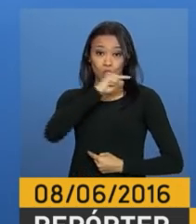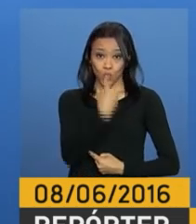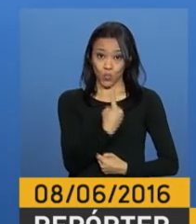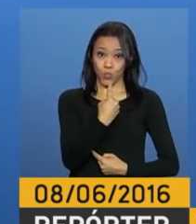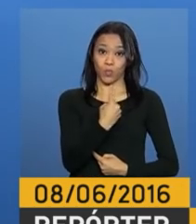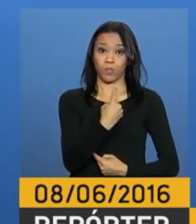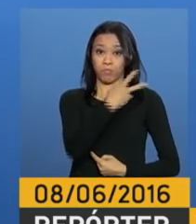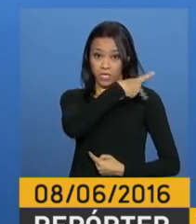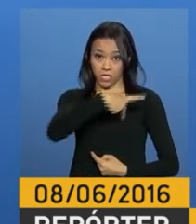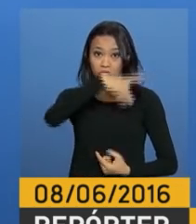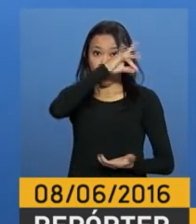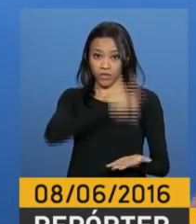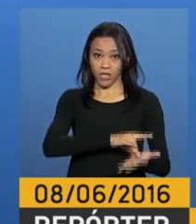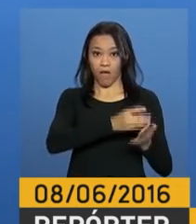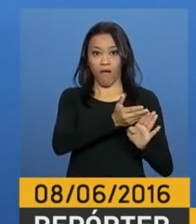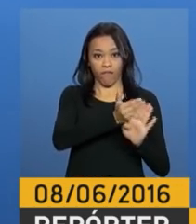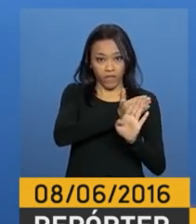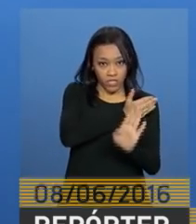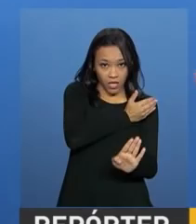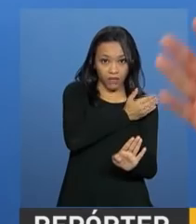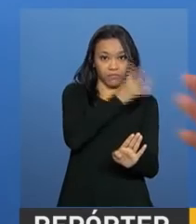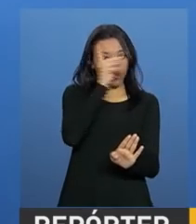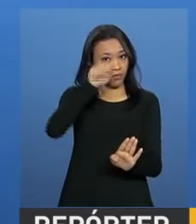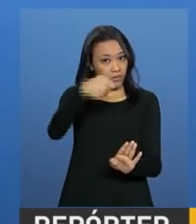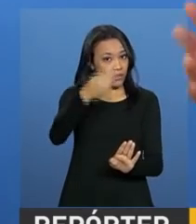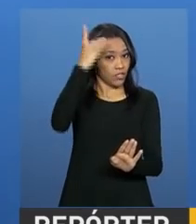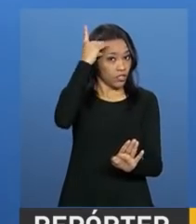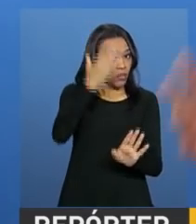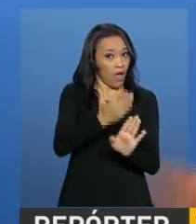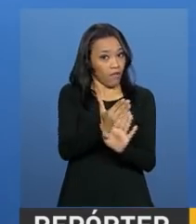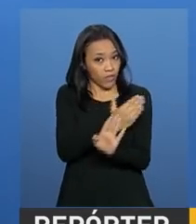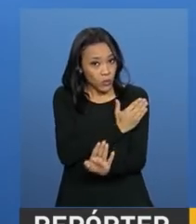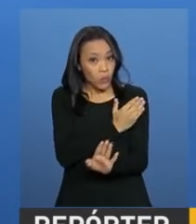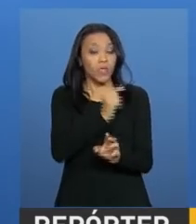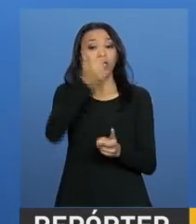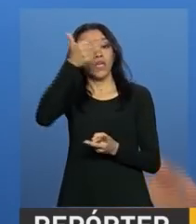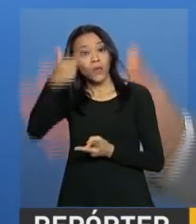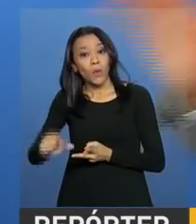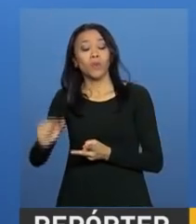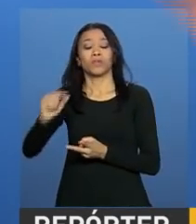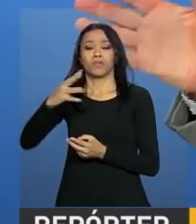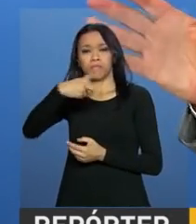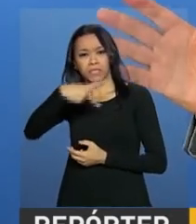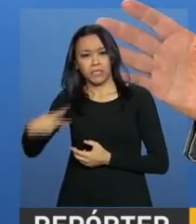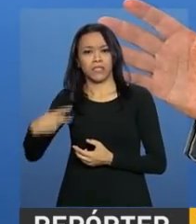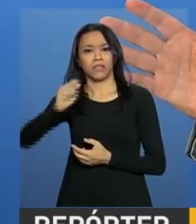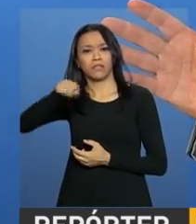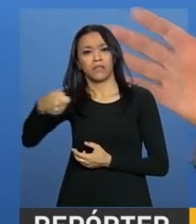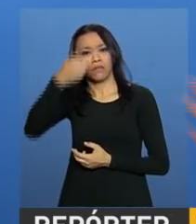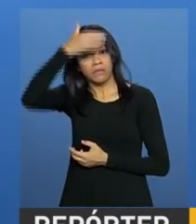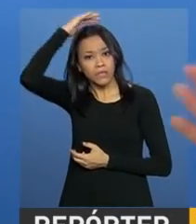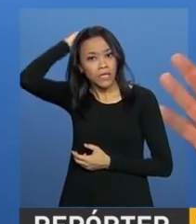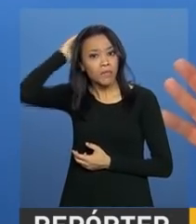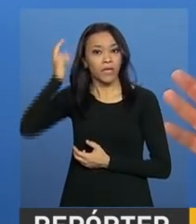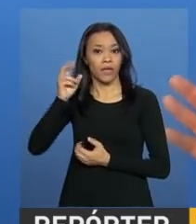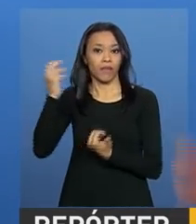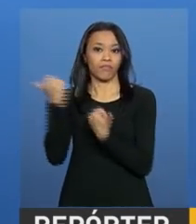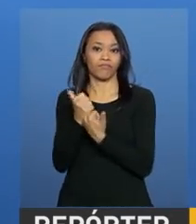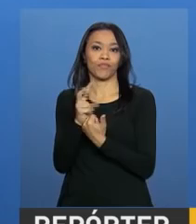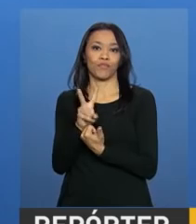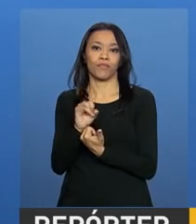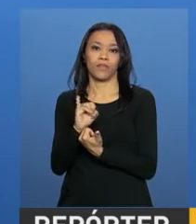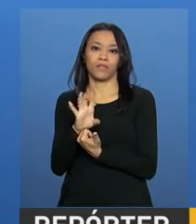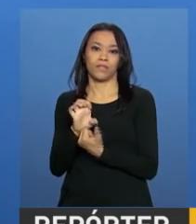afastado quer dizer situação absolutamente eh eh eh esquisita no mínimo esquisita no mínimo